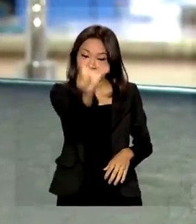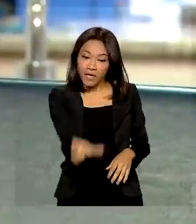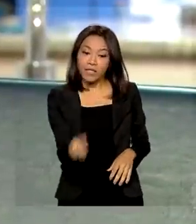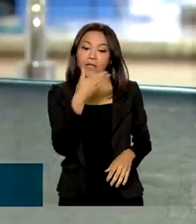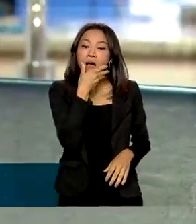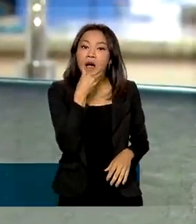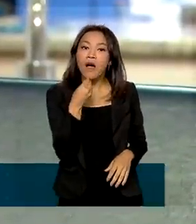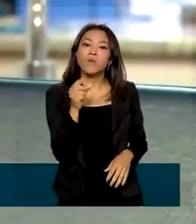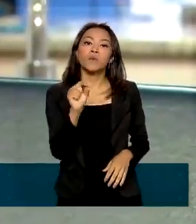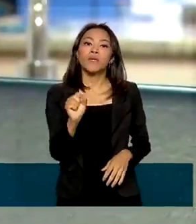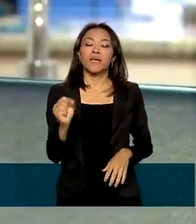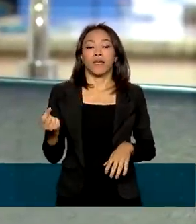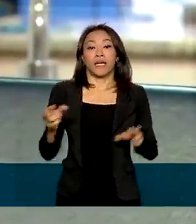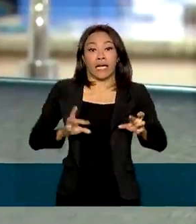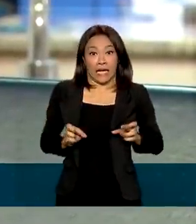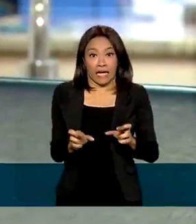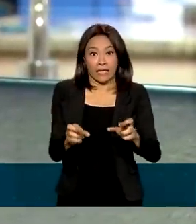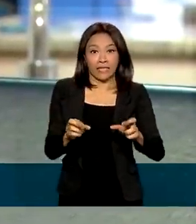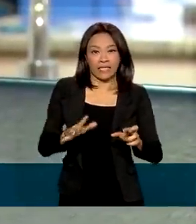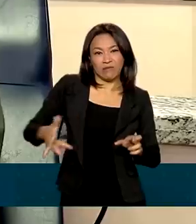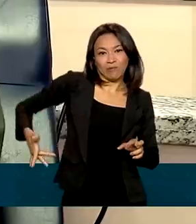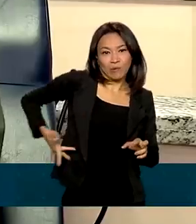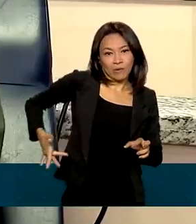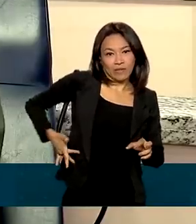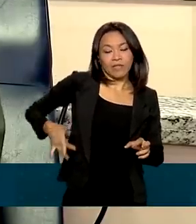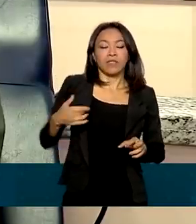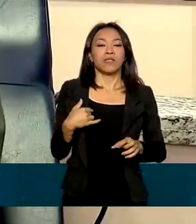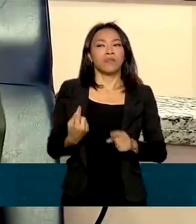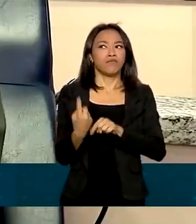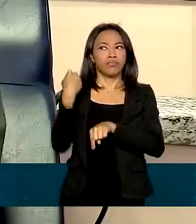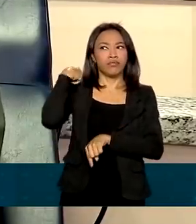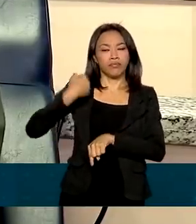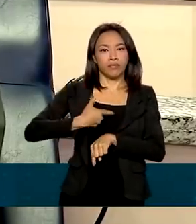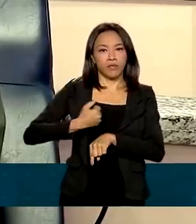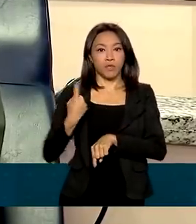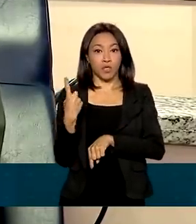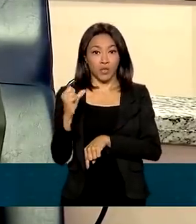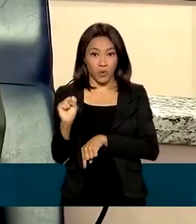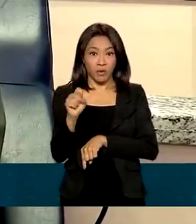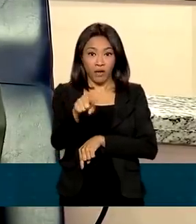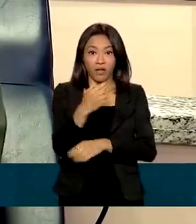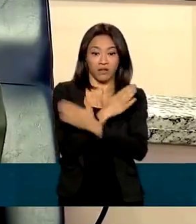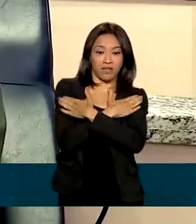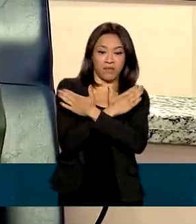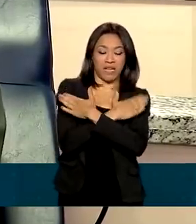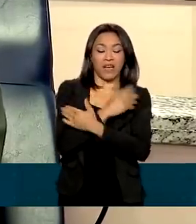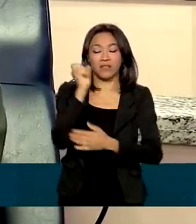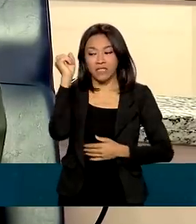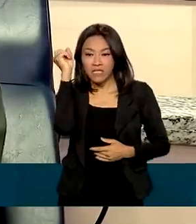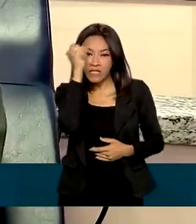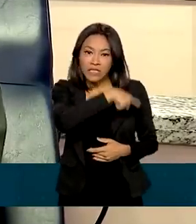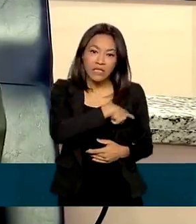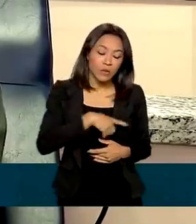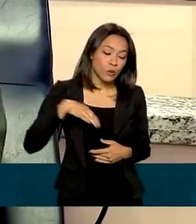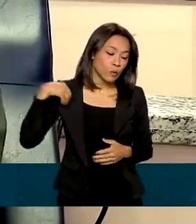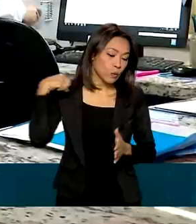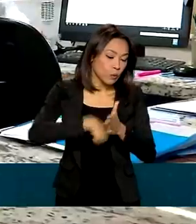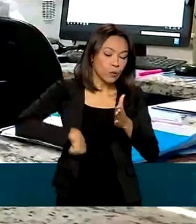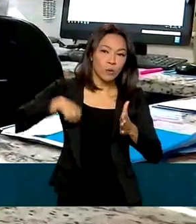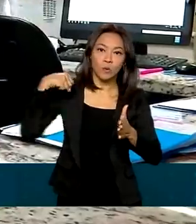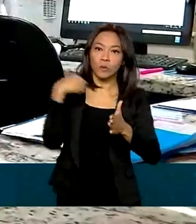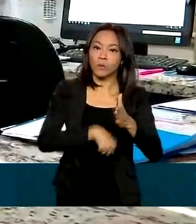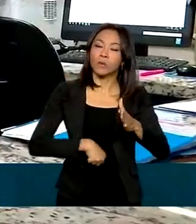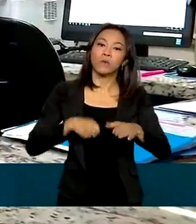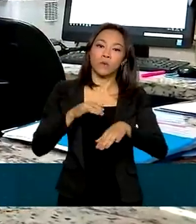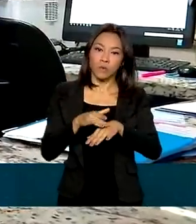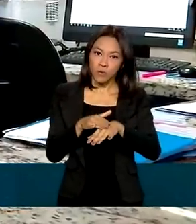com câncer nos rins em 2018. Desempregado, ele conta que enfrenta uma verdadeira batalha contra a doença no